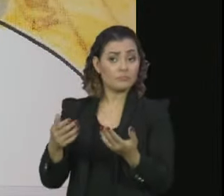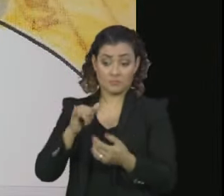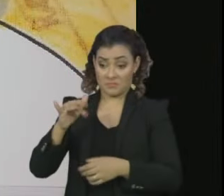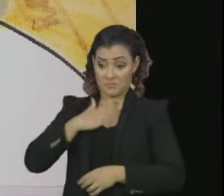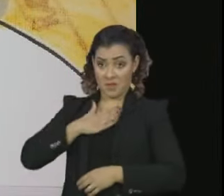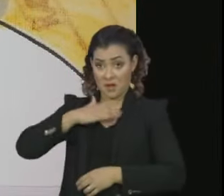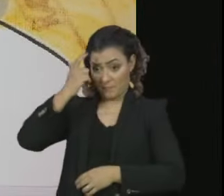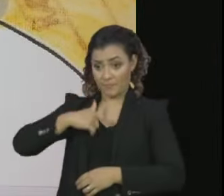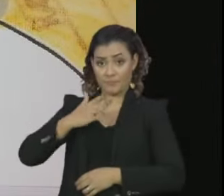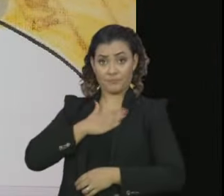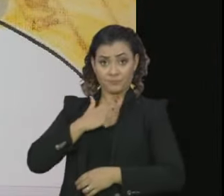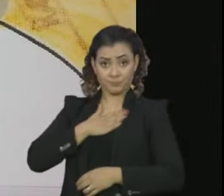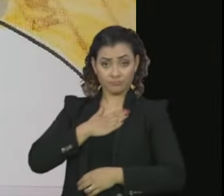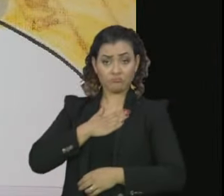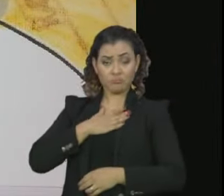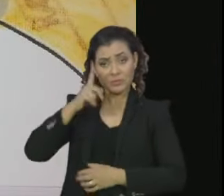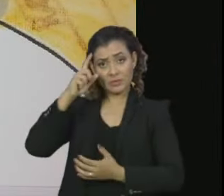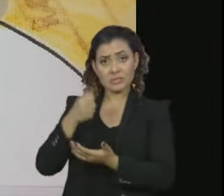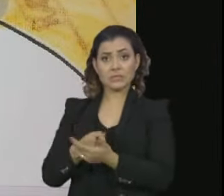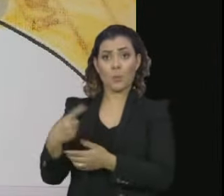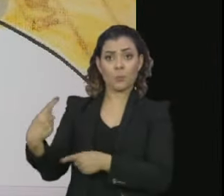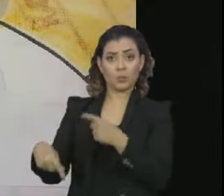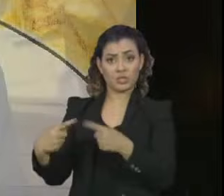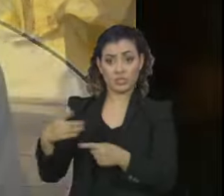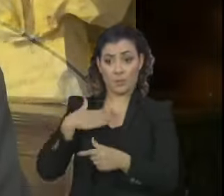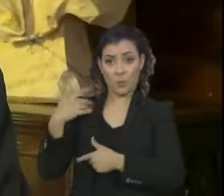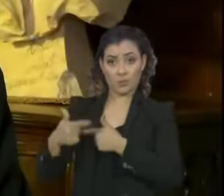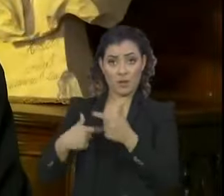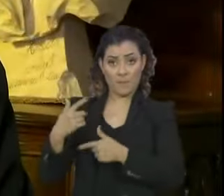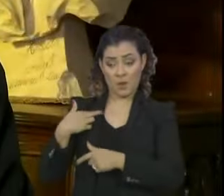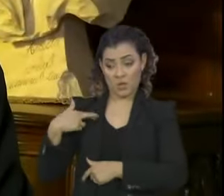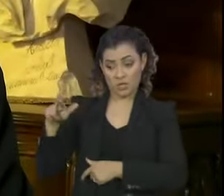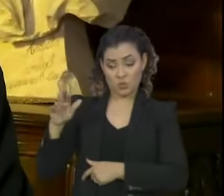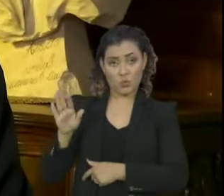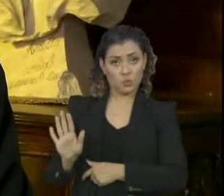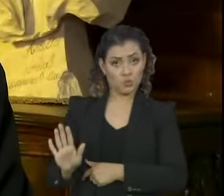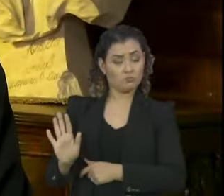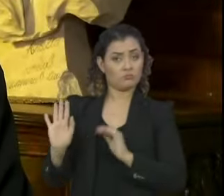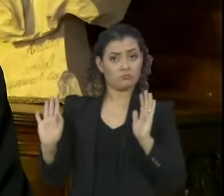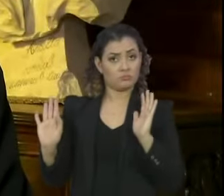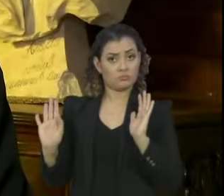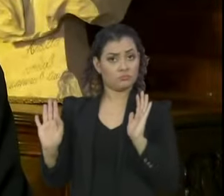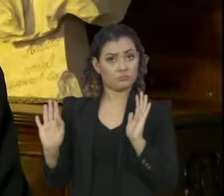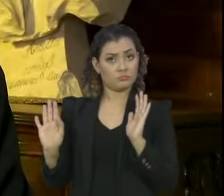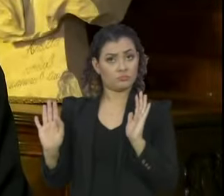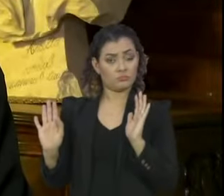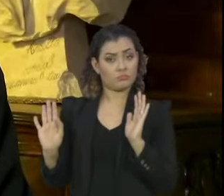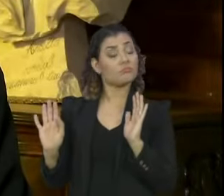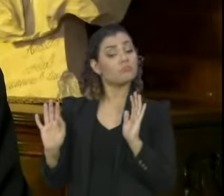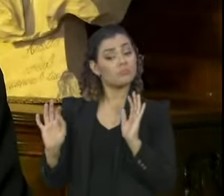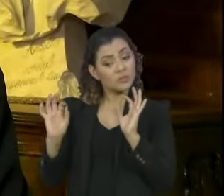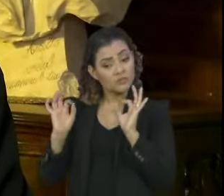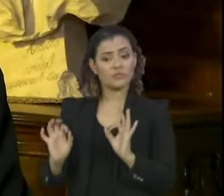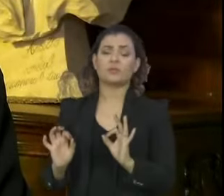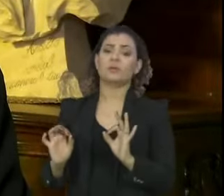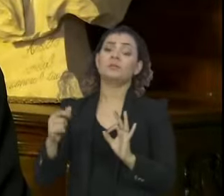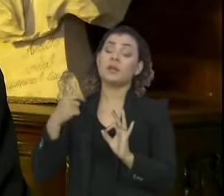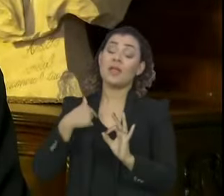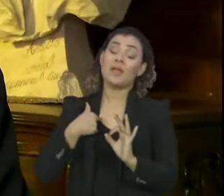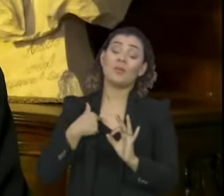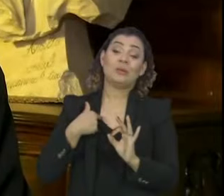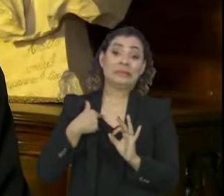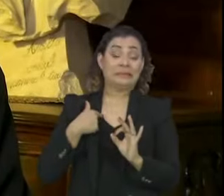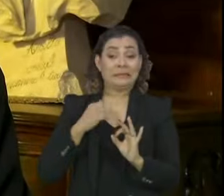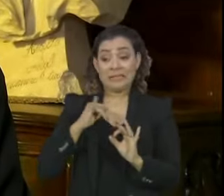ou ideológica definida no meio trabalho religioso eu certamente eu